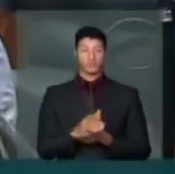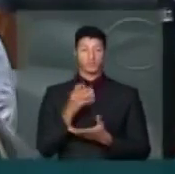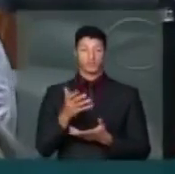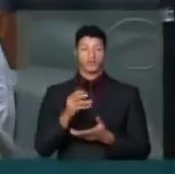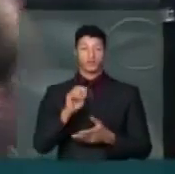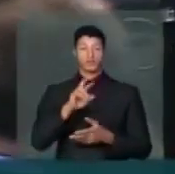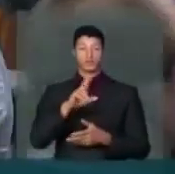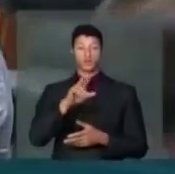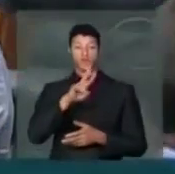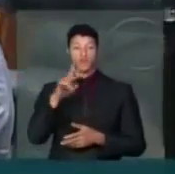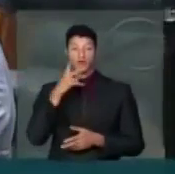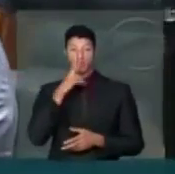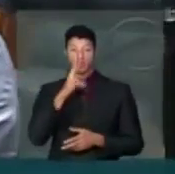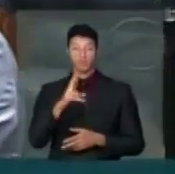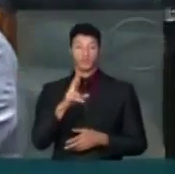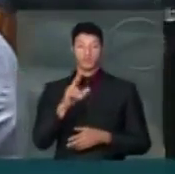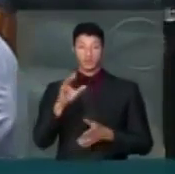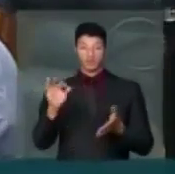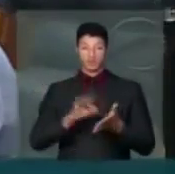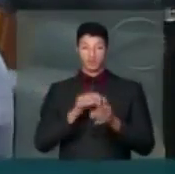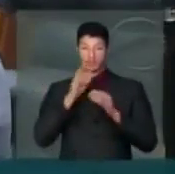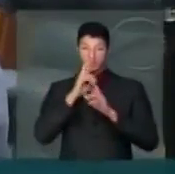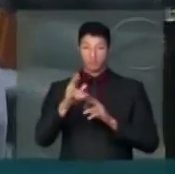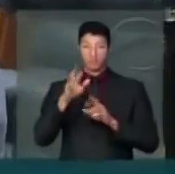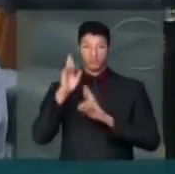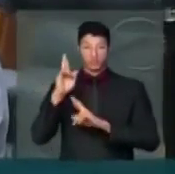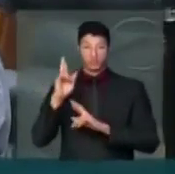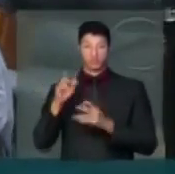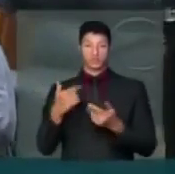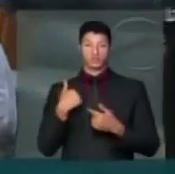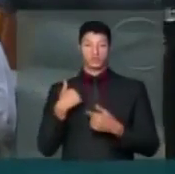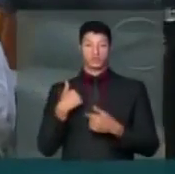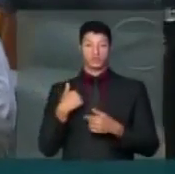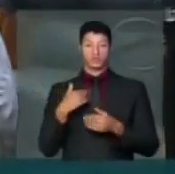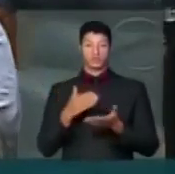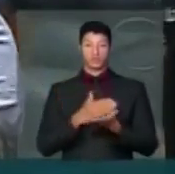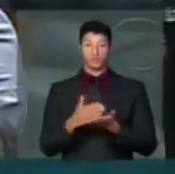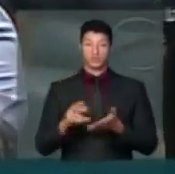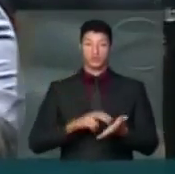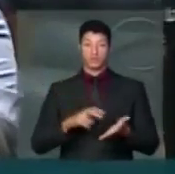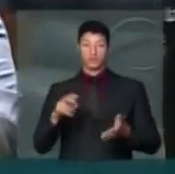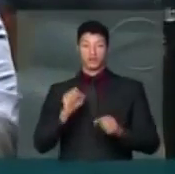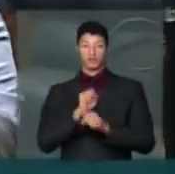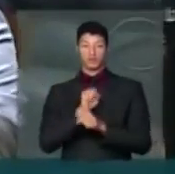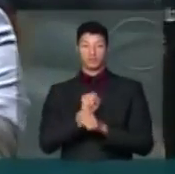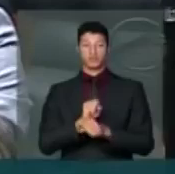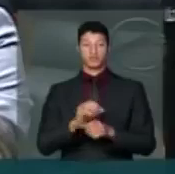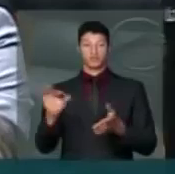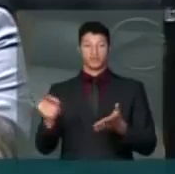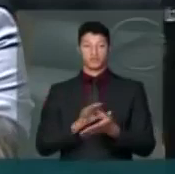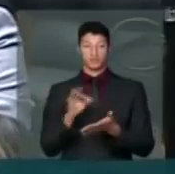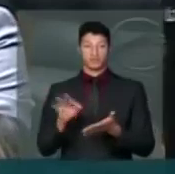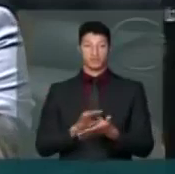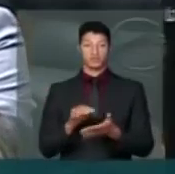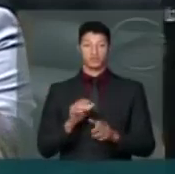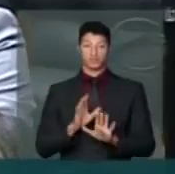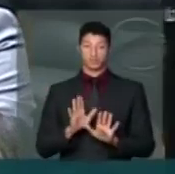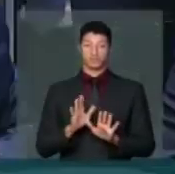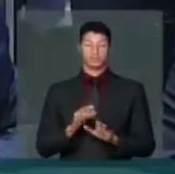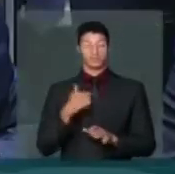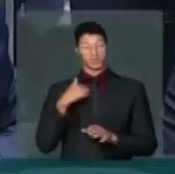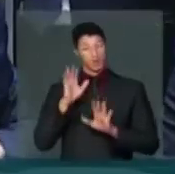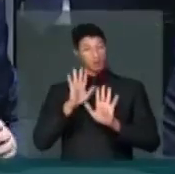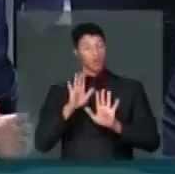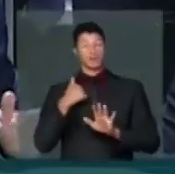Excelência, ele só vai responder as indagações dos líderes. Eu passei a manhã de plantão para ser escrito. Eu não disse isso não, deputado. Eu